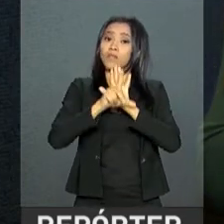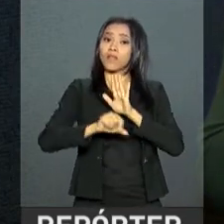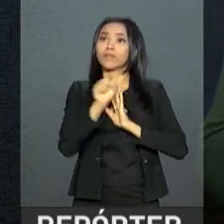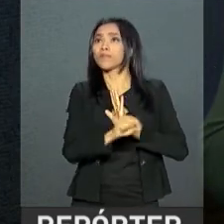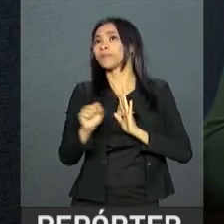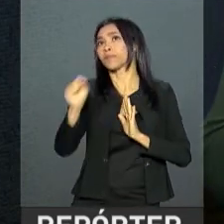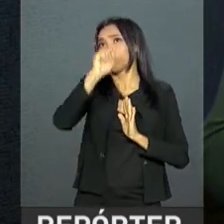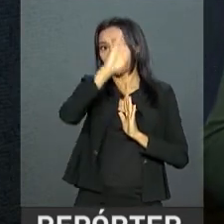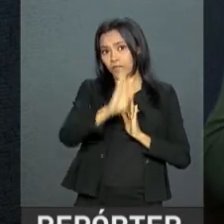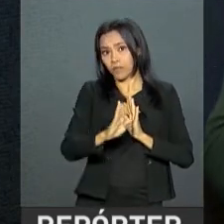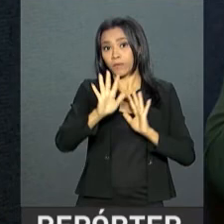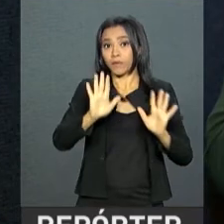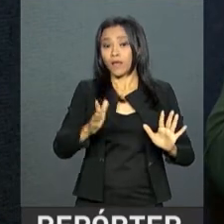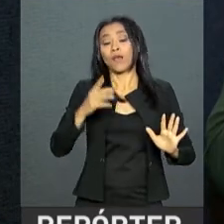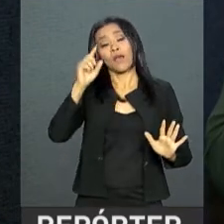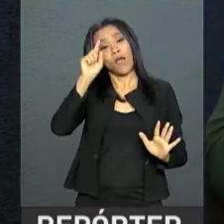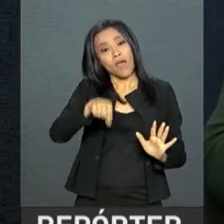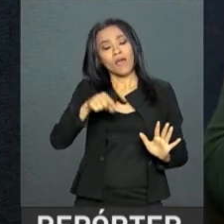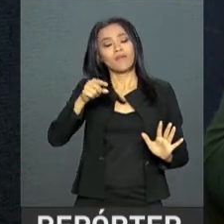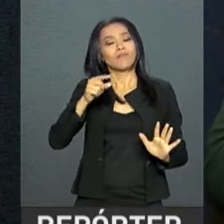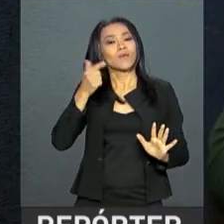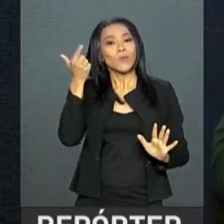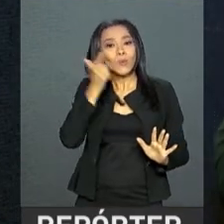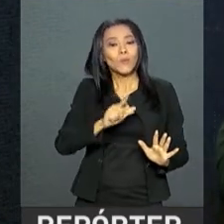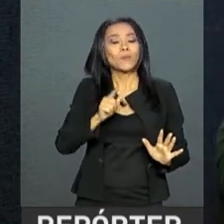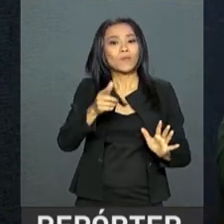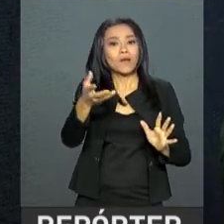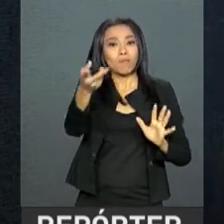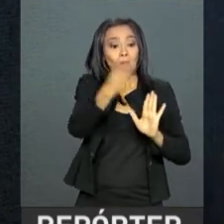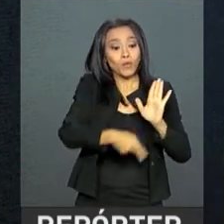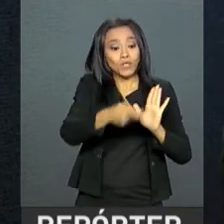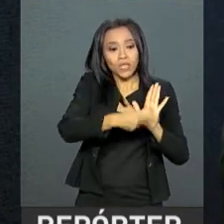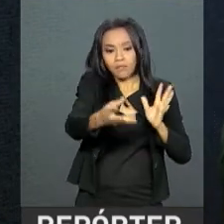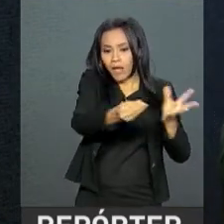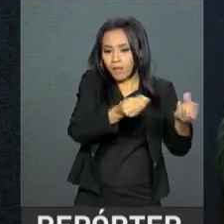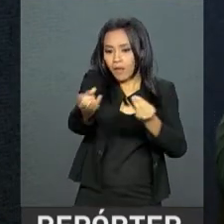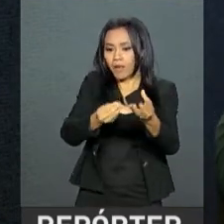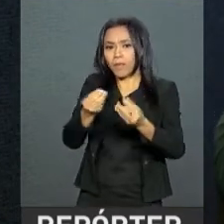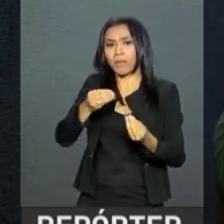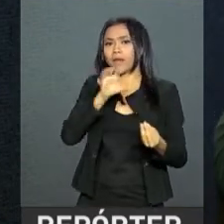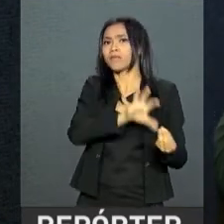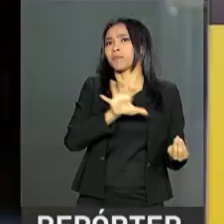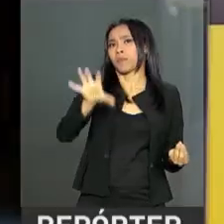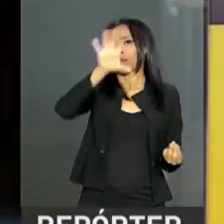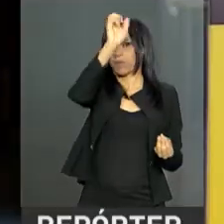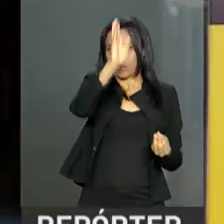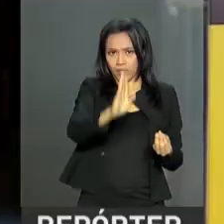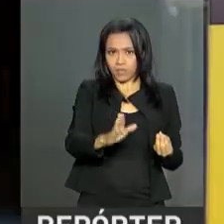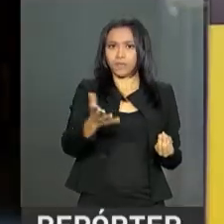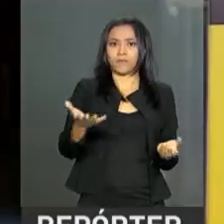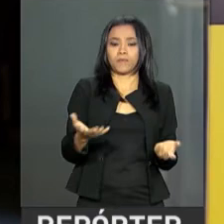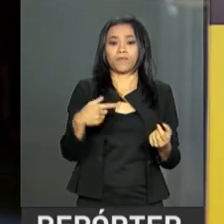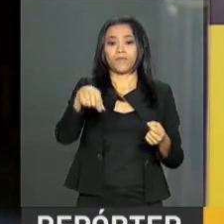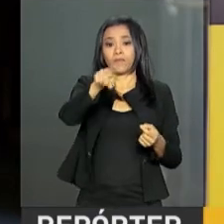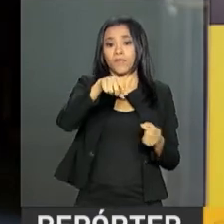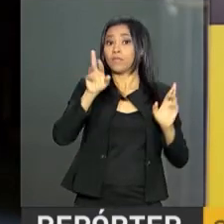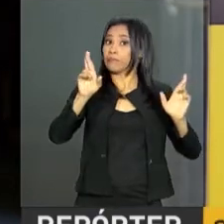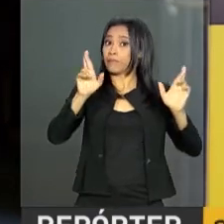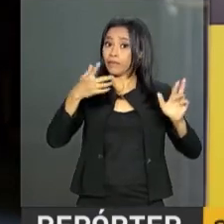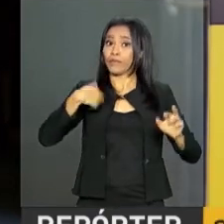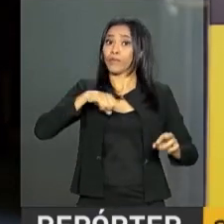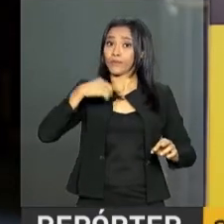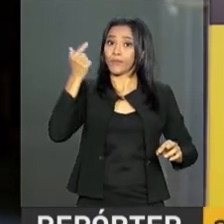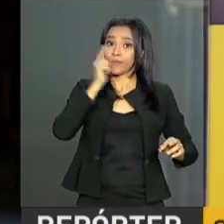país a idéia é contemplar um número maior de projetos em diferentes regiões do país eu espero que nós consigamos